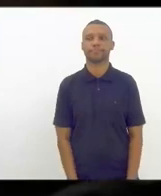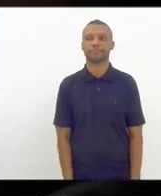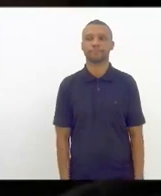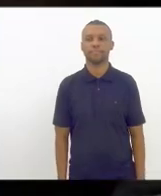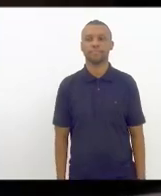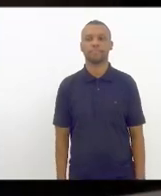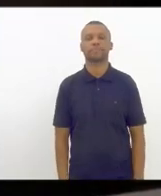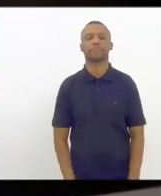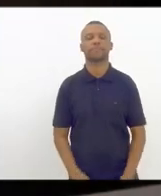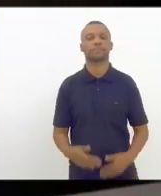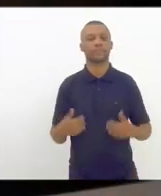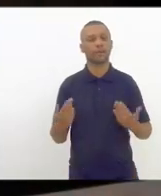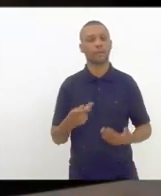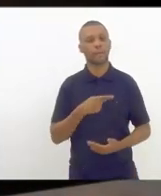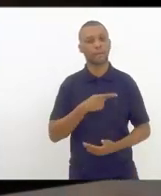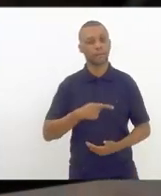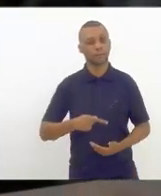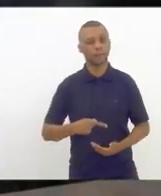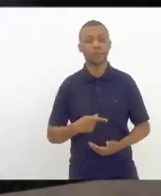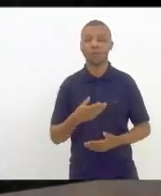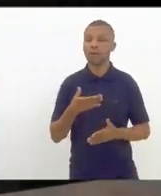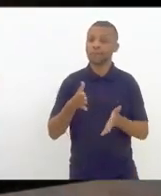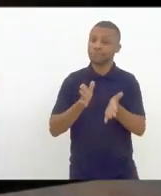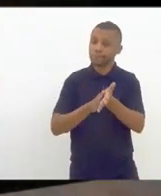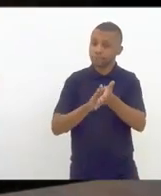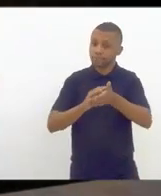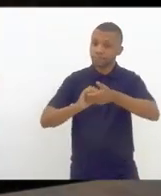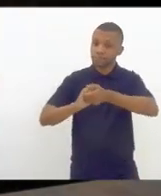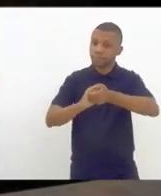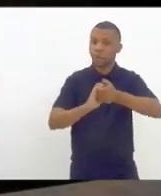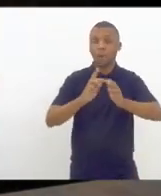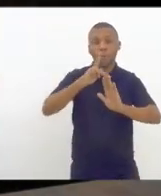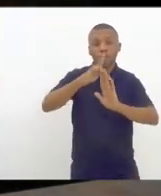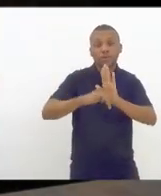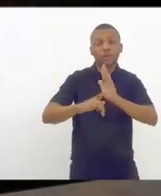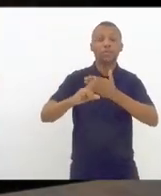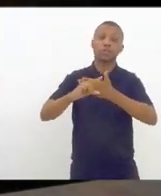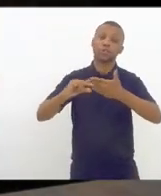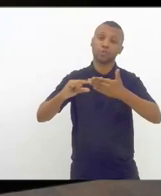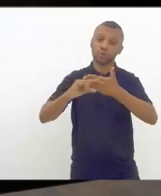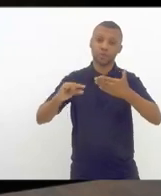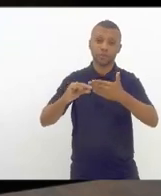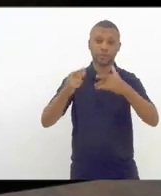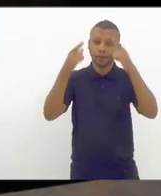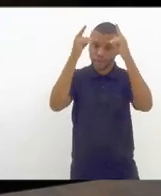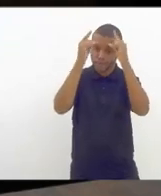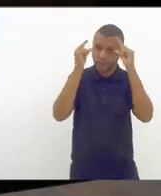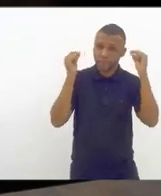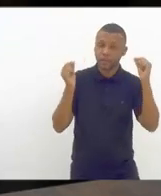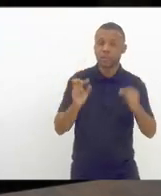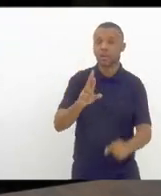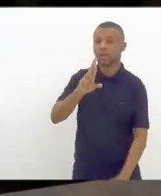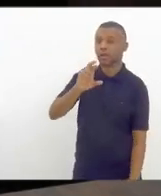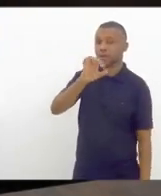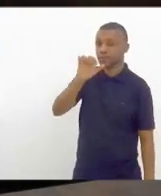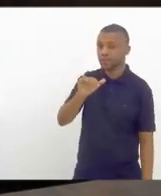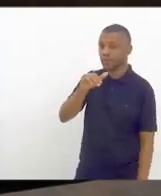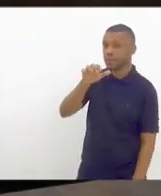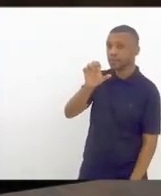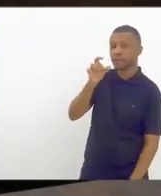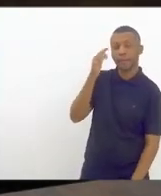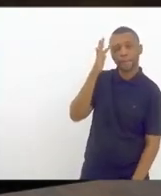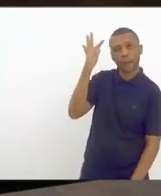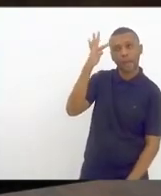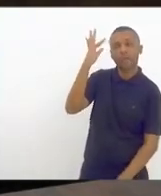Presidente, elogiando o projeto de autoria da deputada enfermeira Rejane, que pensa aí, né, na implantação